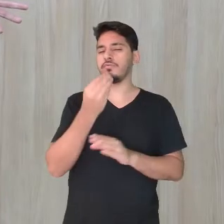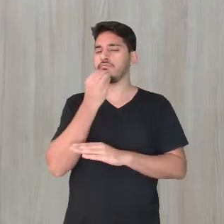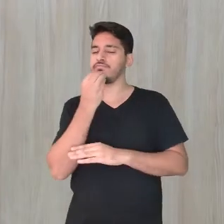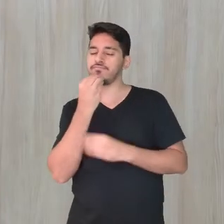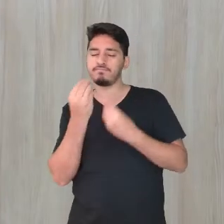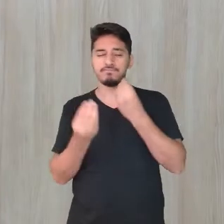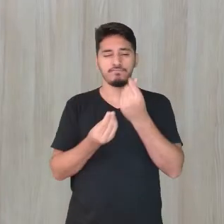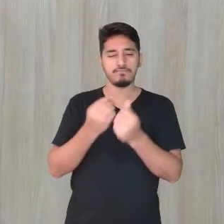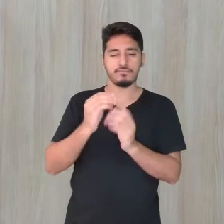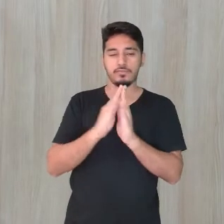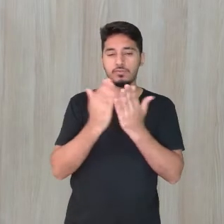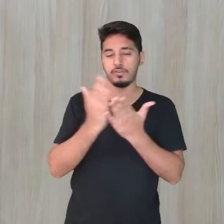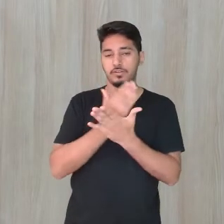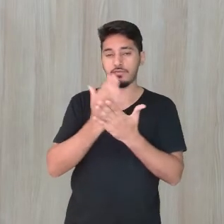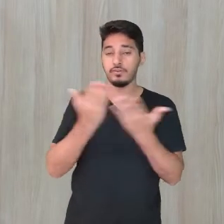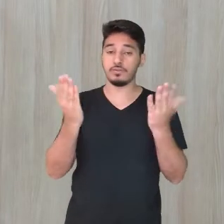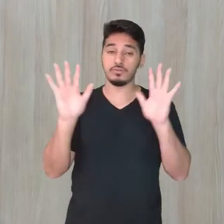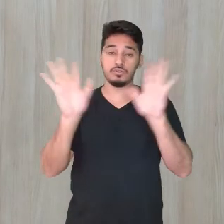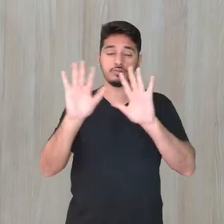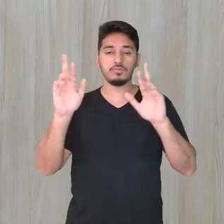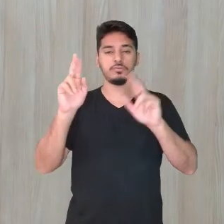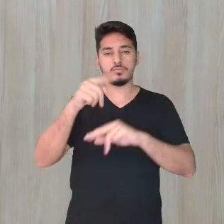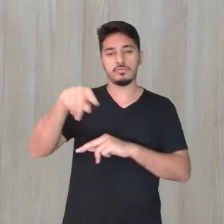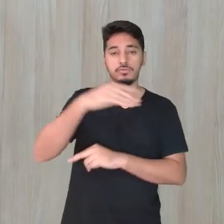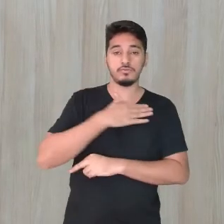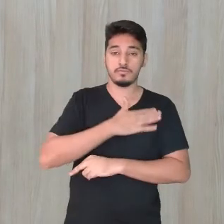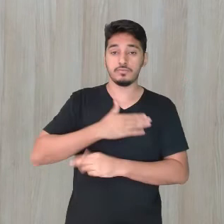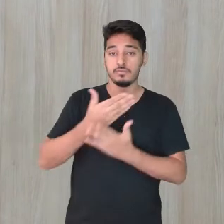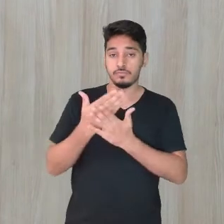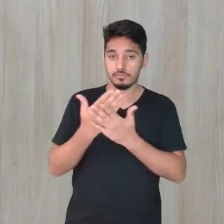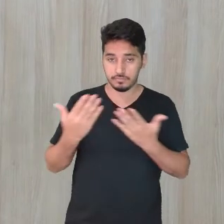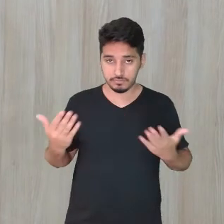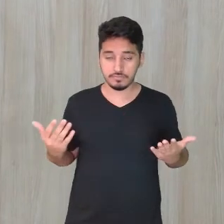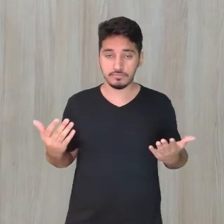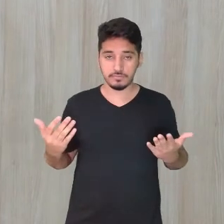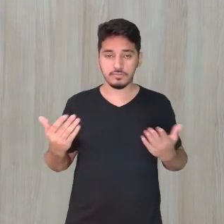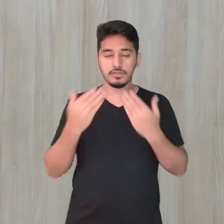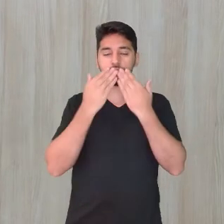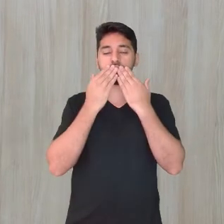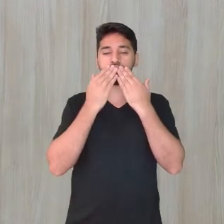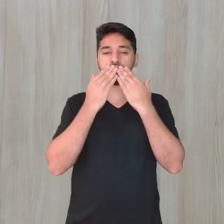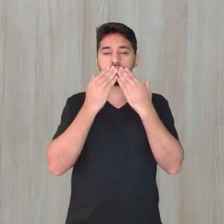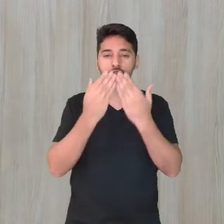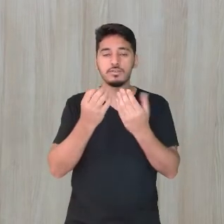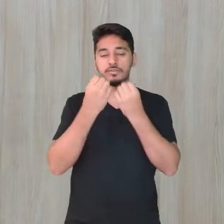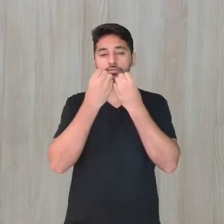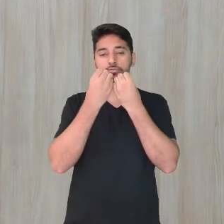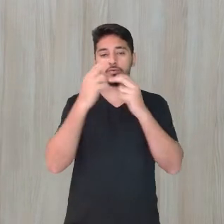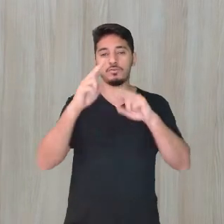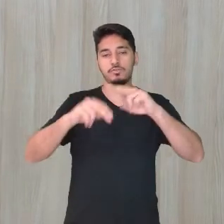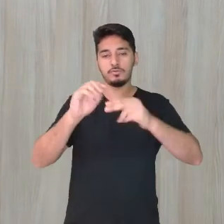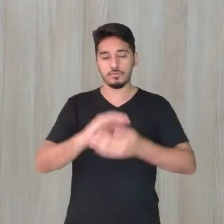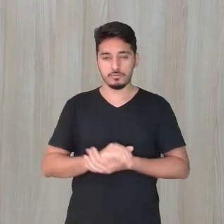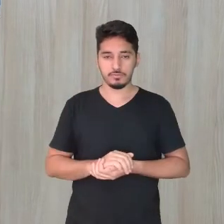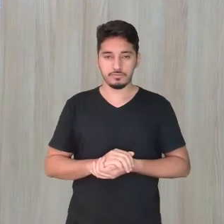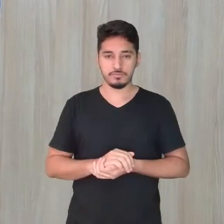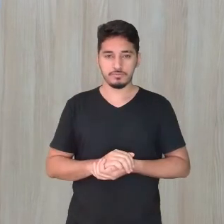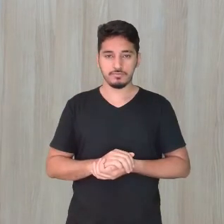certo? Eu me despeço por aqui. Eu espero que vocês tenham gostado da aula. Um beijo e bom São João.